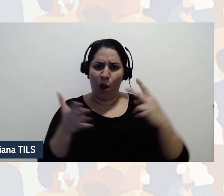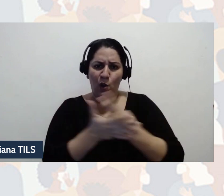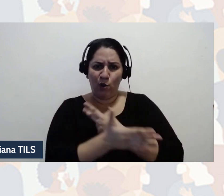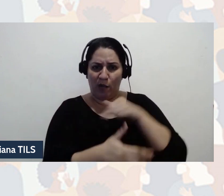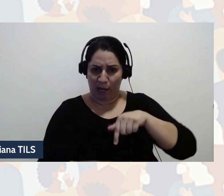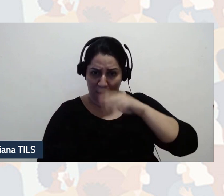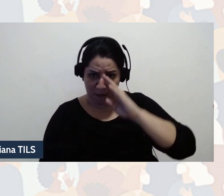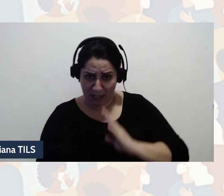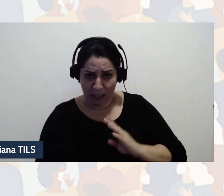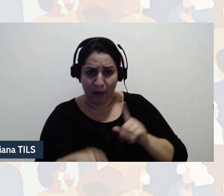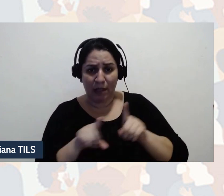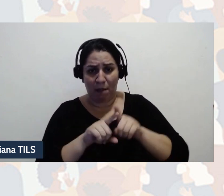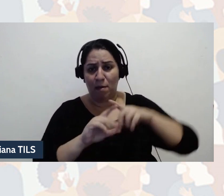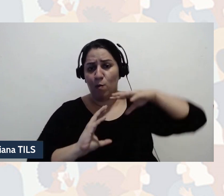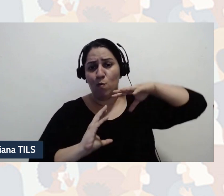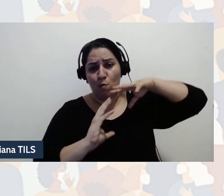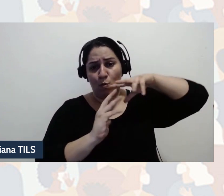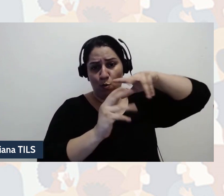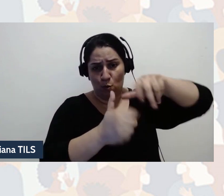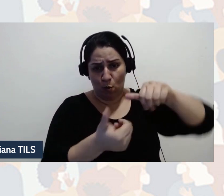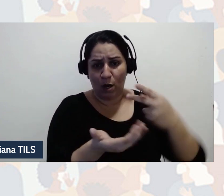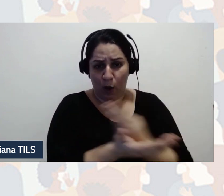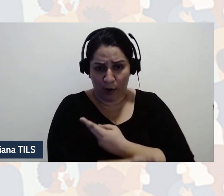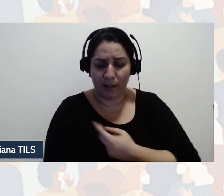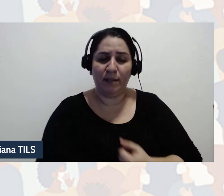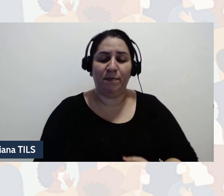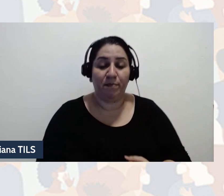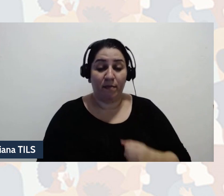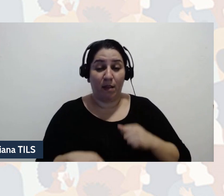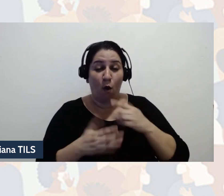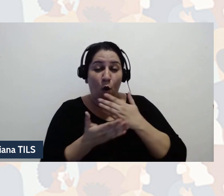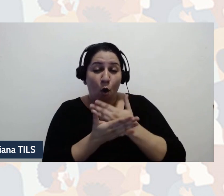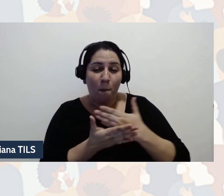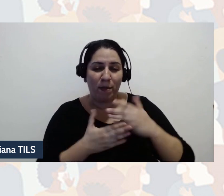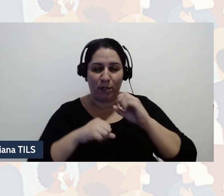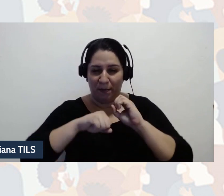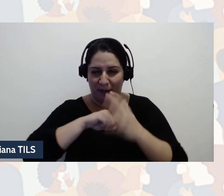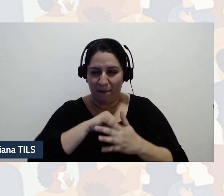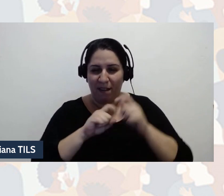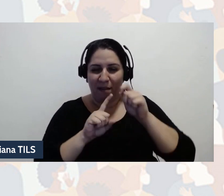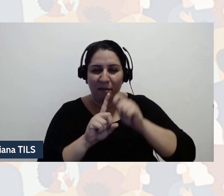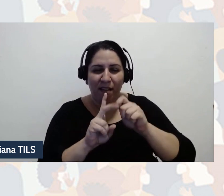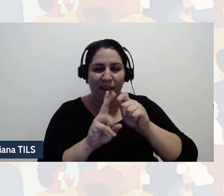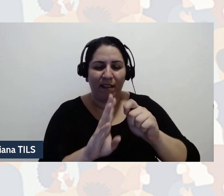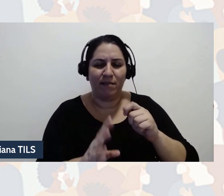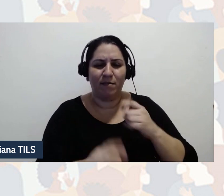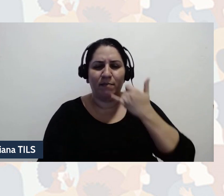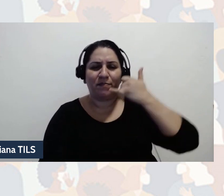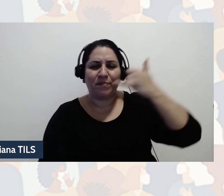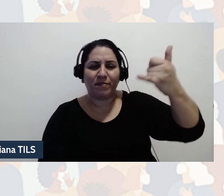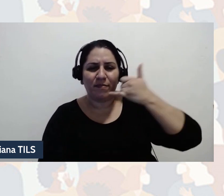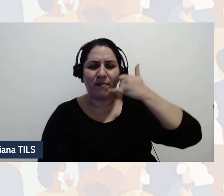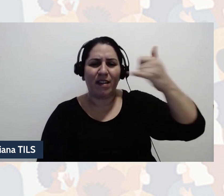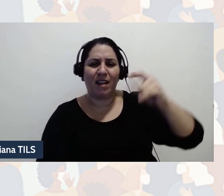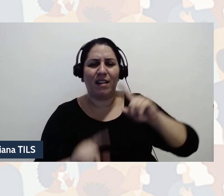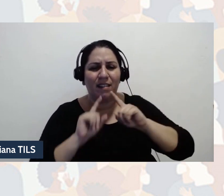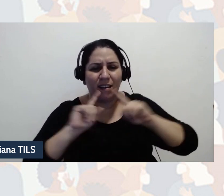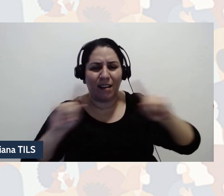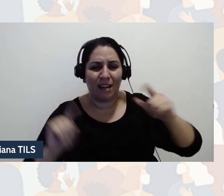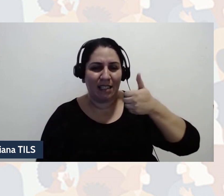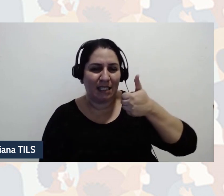mas em vários lugares do mundo. Nos primeiros meses da pandemia, as denúncias ao 180, que é o canal de denúncia de